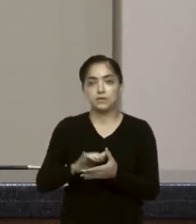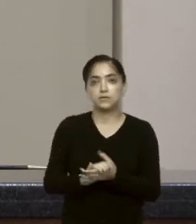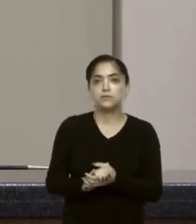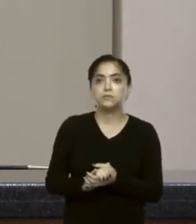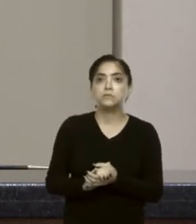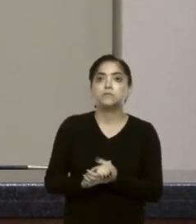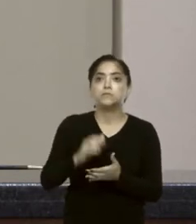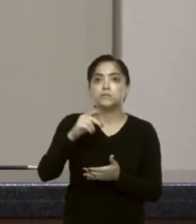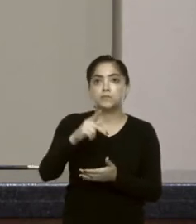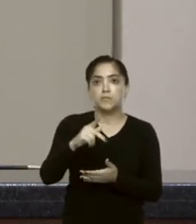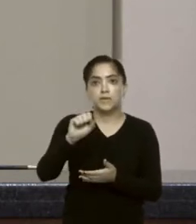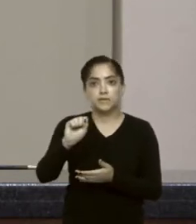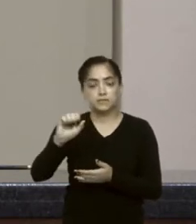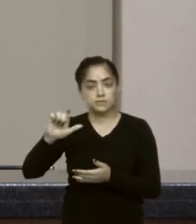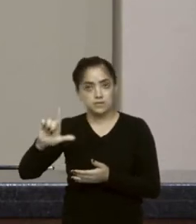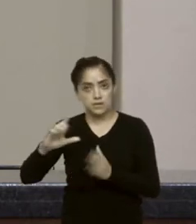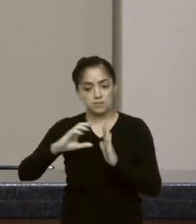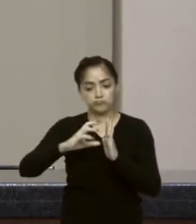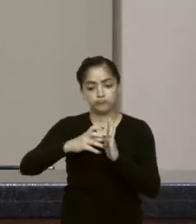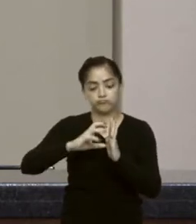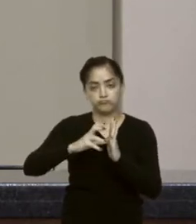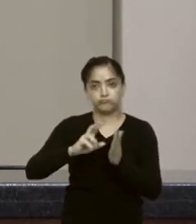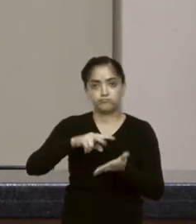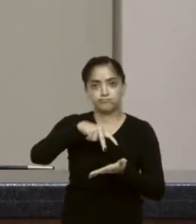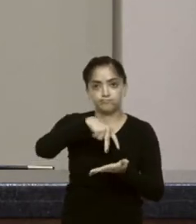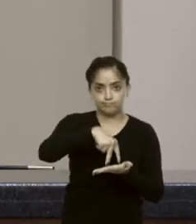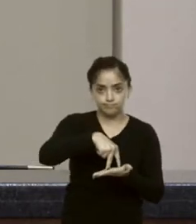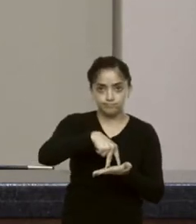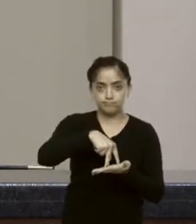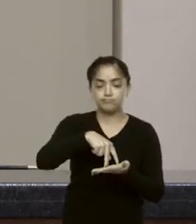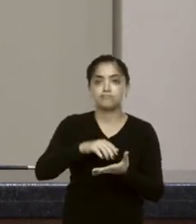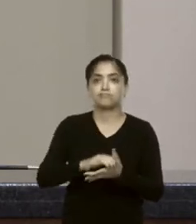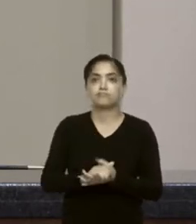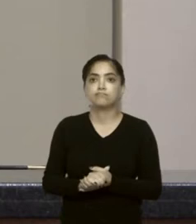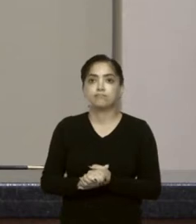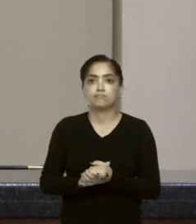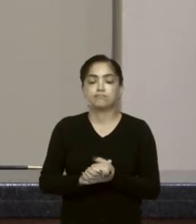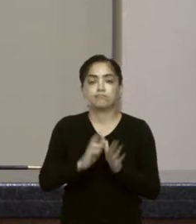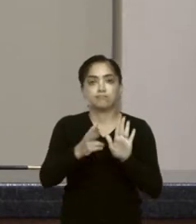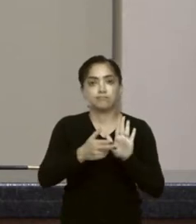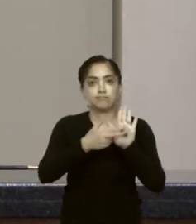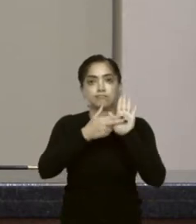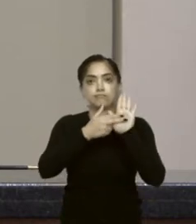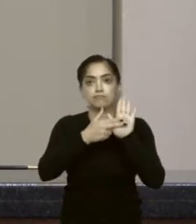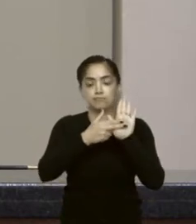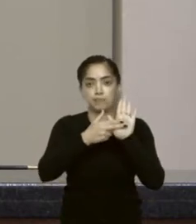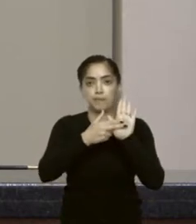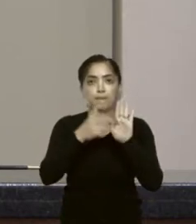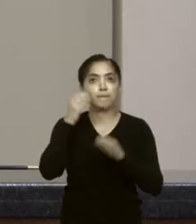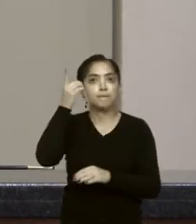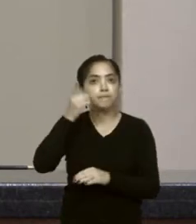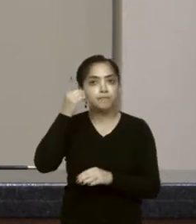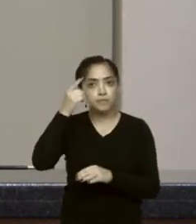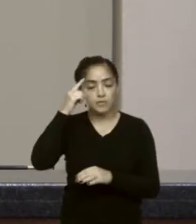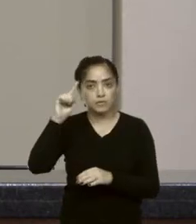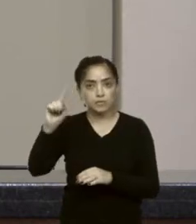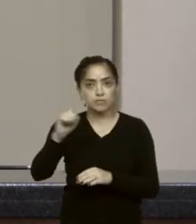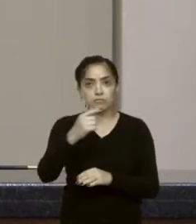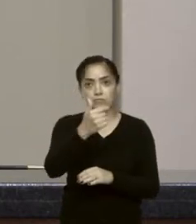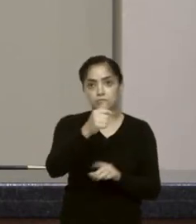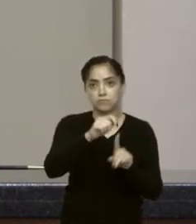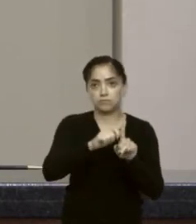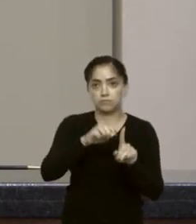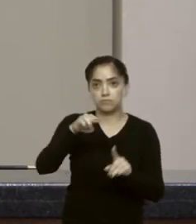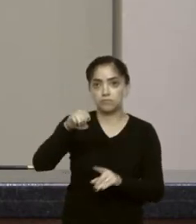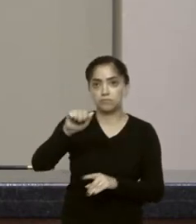Liberal, PSL, para ocupar cadeira de deputado nesse poder, a partir de 12 de maio do corrente